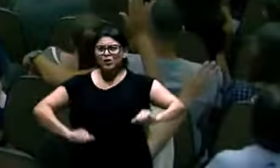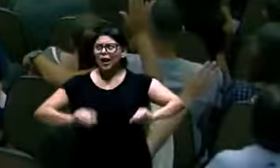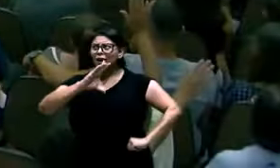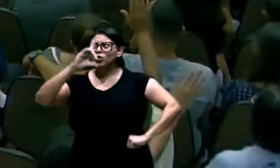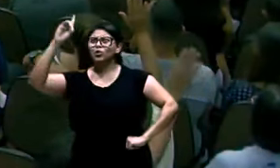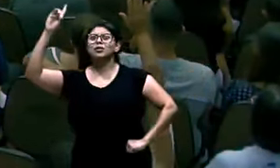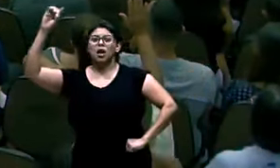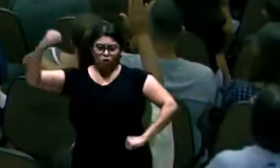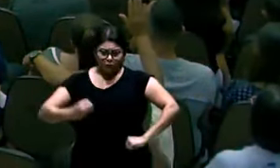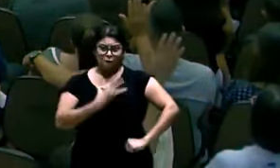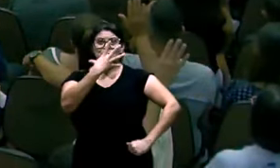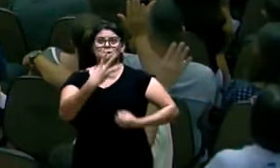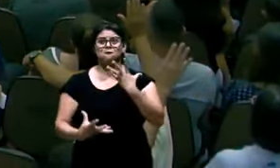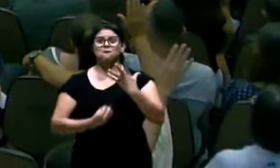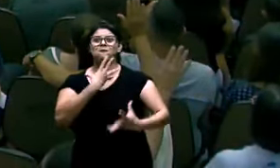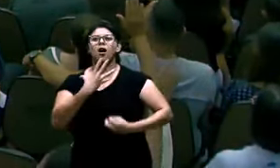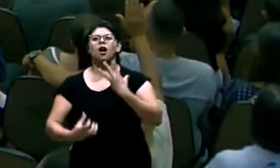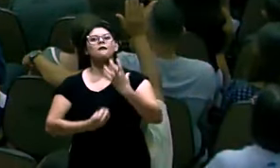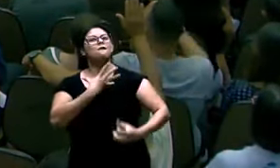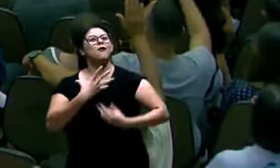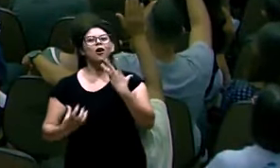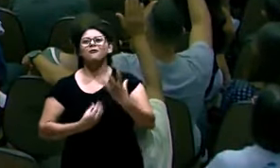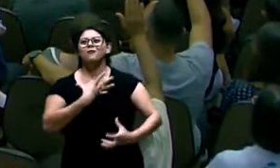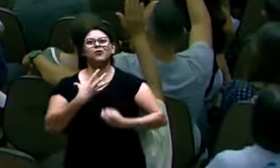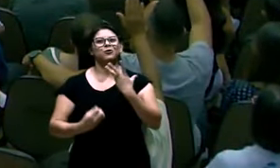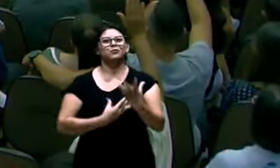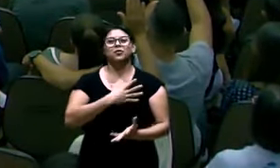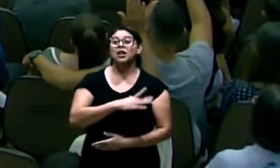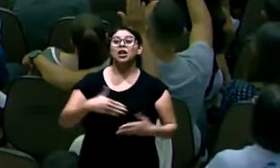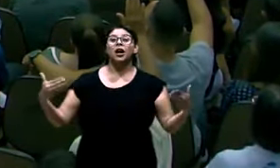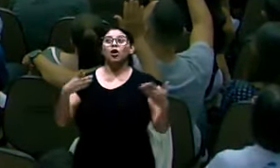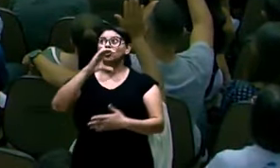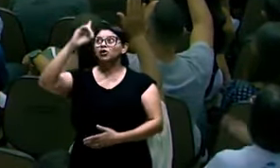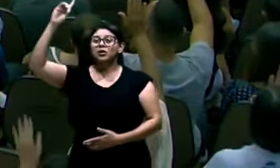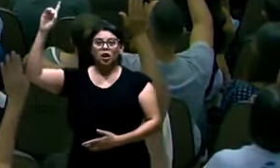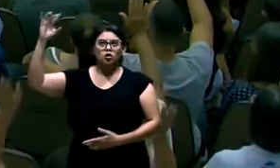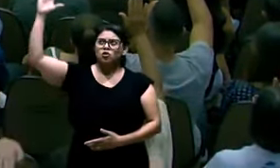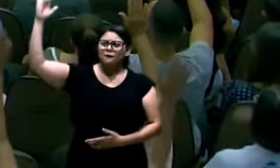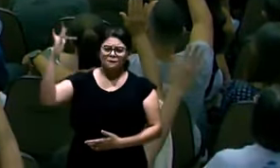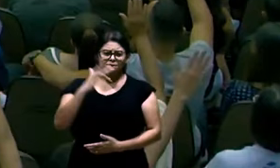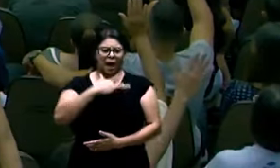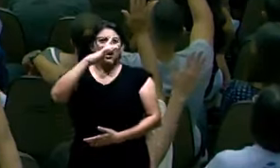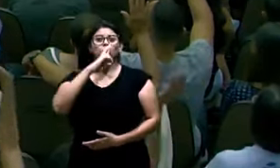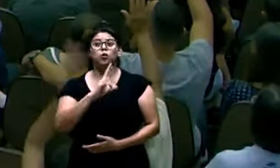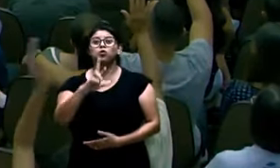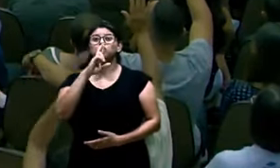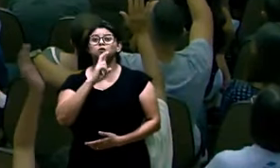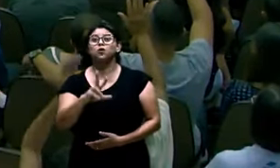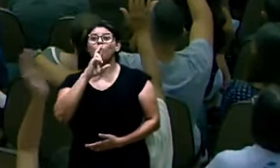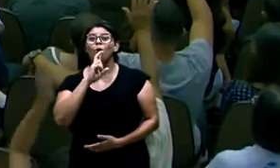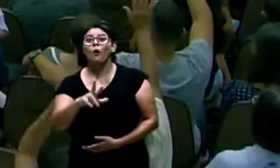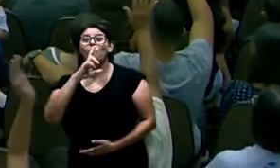vos batizará com o Espírito Santo e com fogo, e com fogo, e com fogo, e com